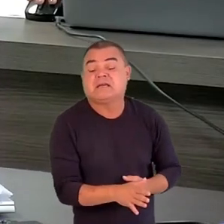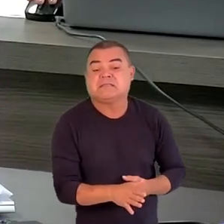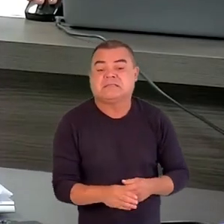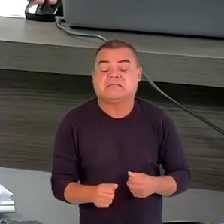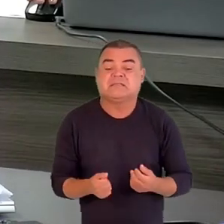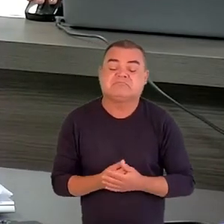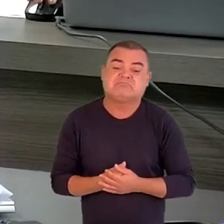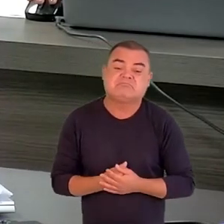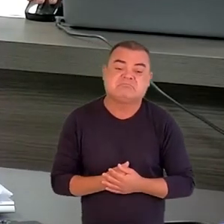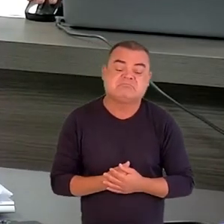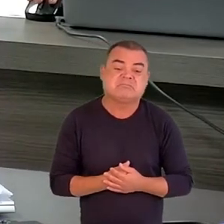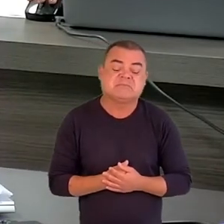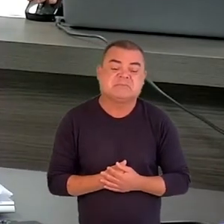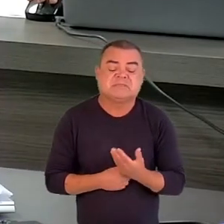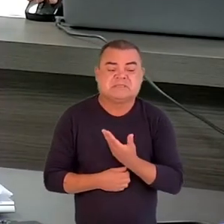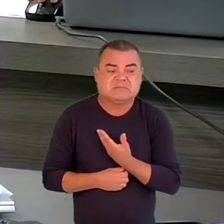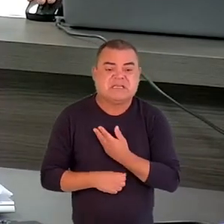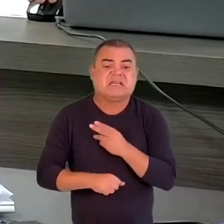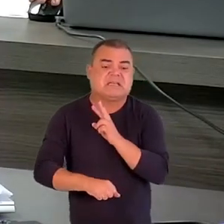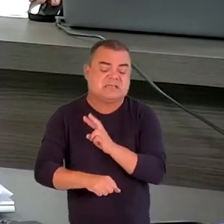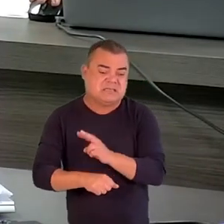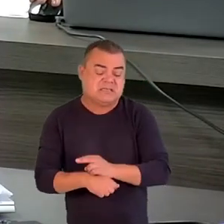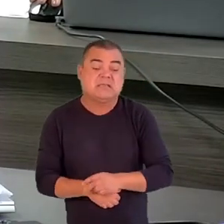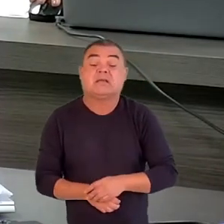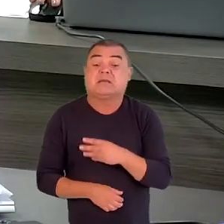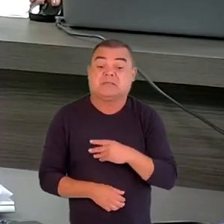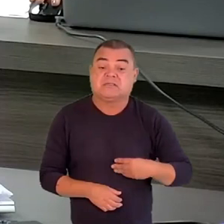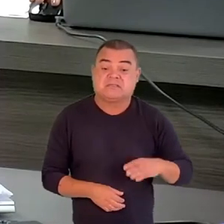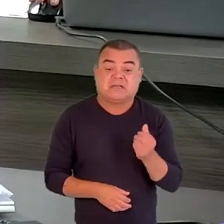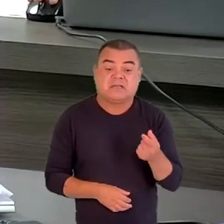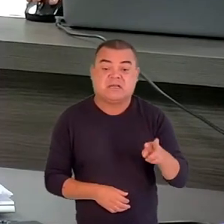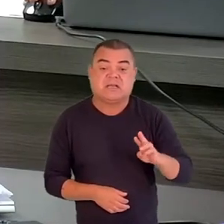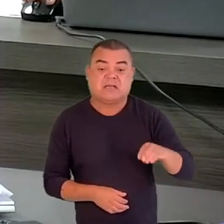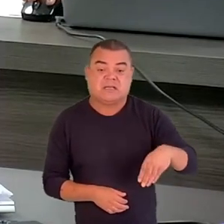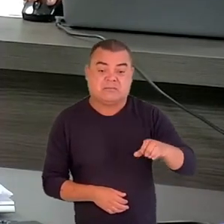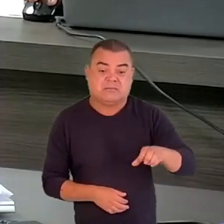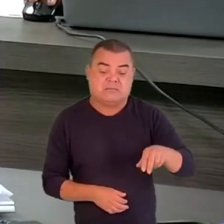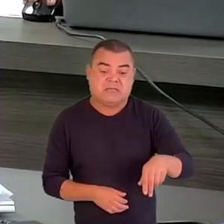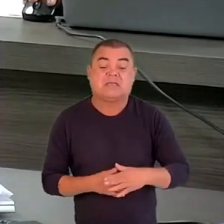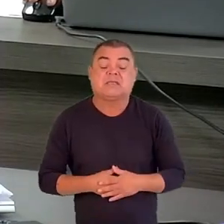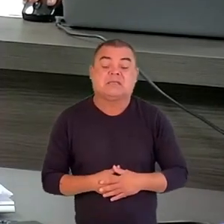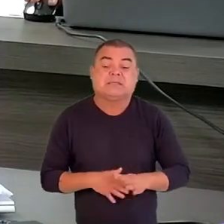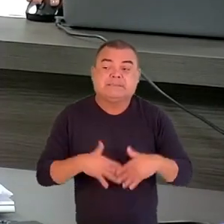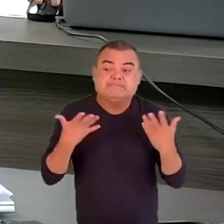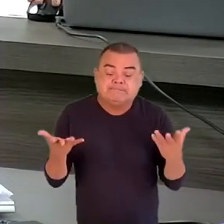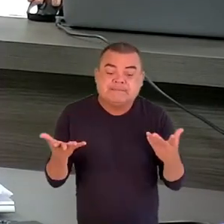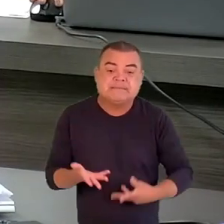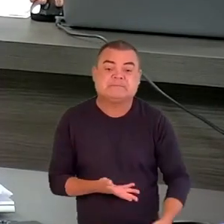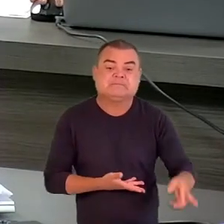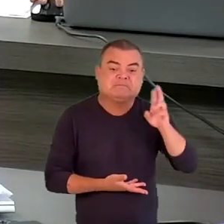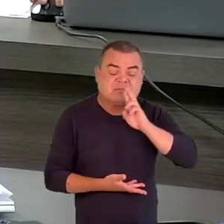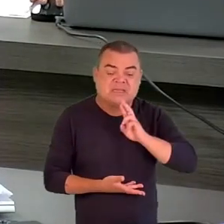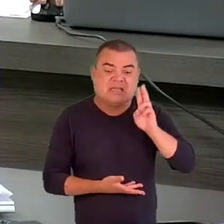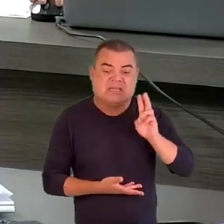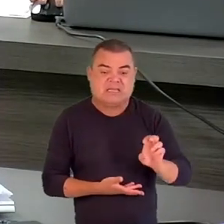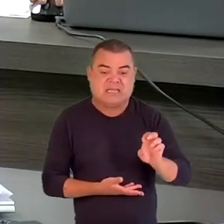solidariedade à ministra Carmen Lúcia e em repúdio à ação,